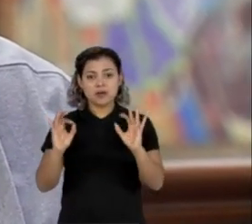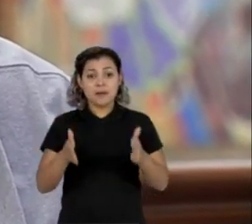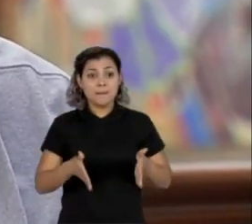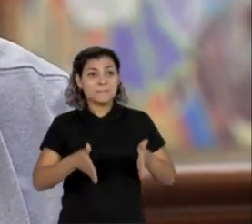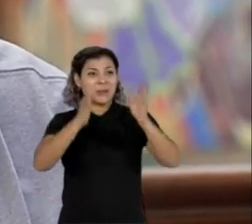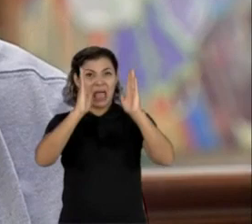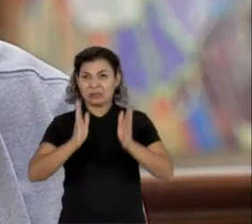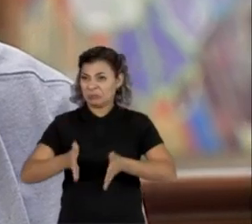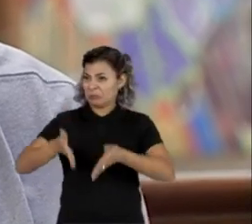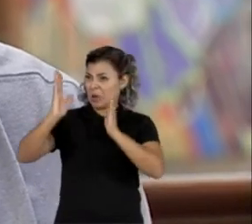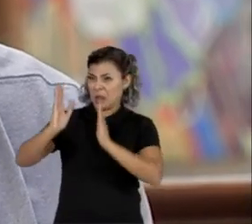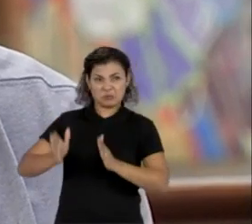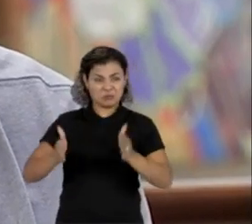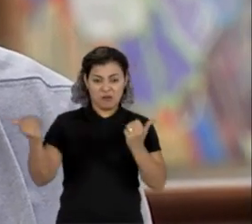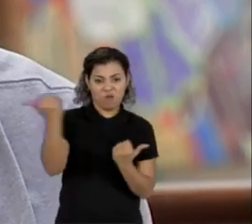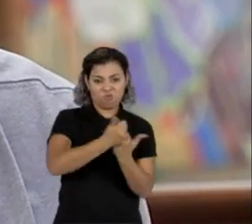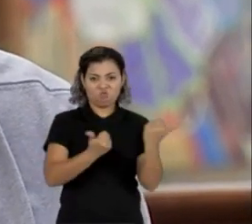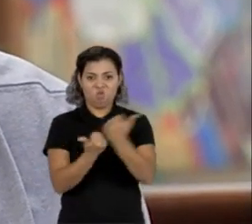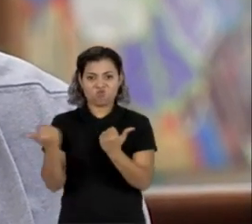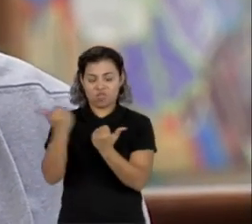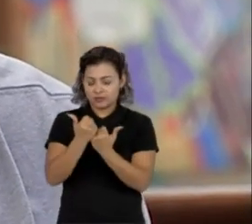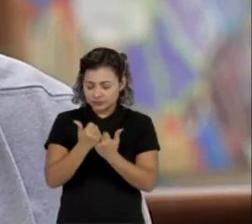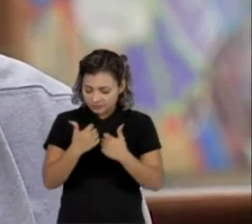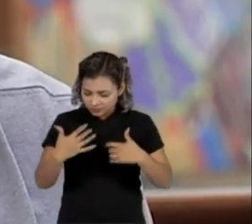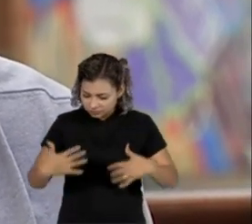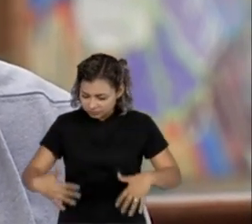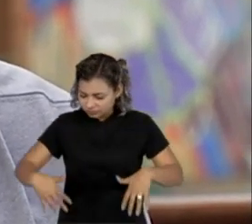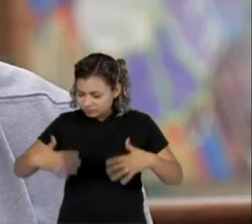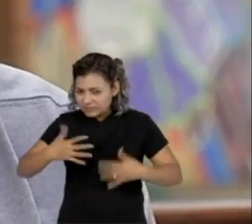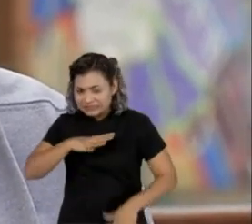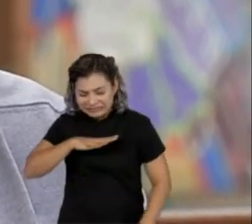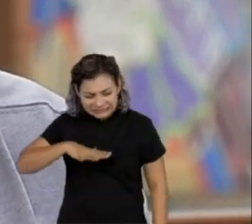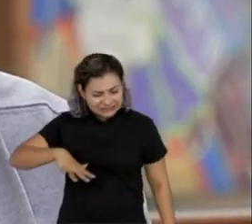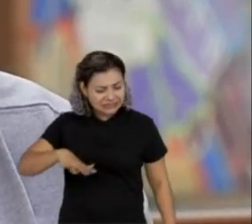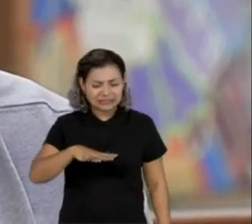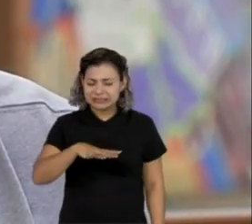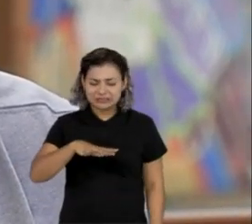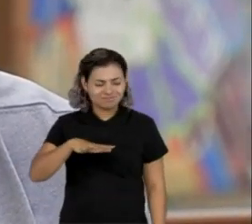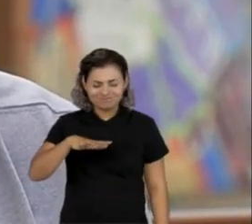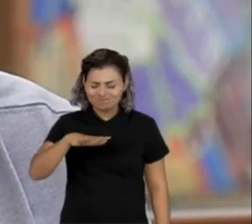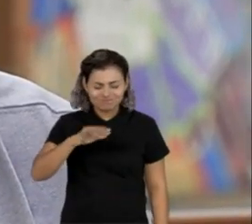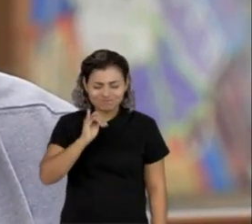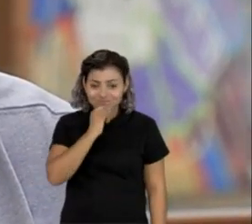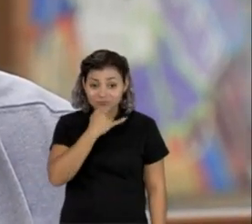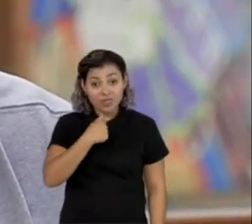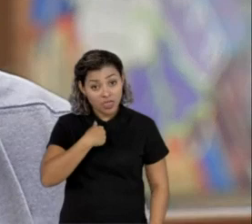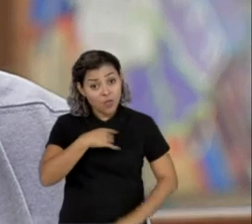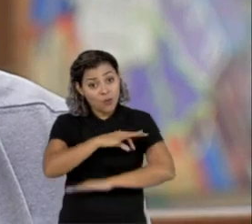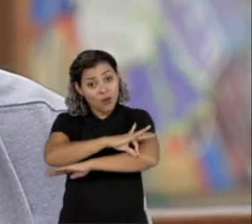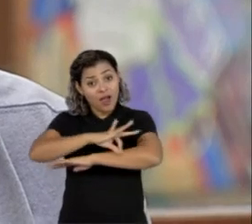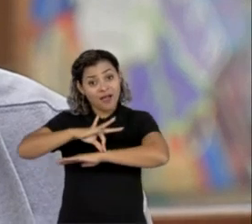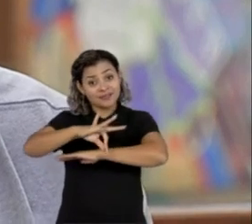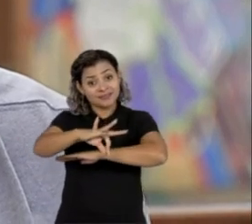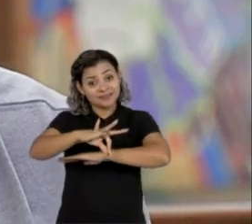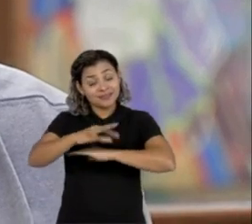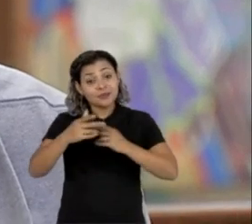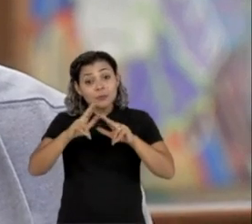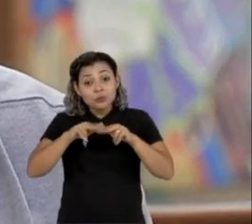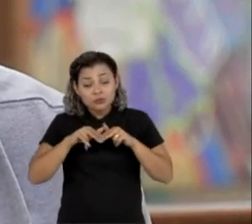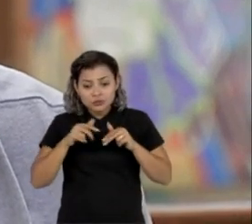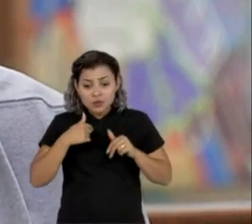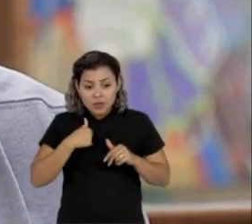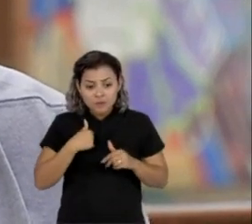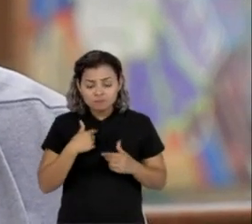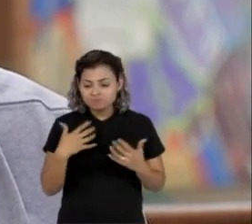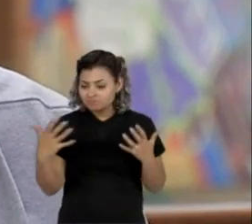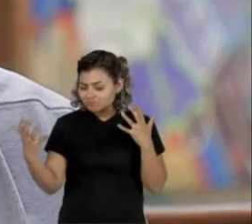prédios horrorosos, né? Fui vendo a desumanização da cidade, até que eu sou arquiteto, até que um belo dia